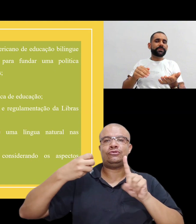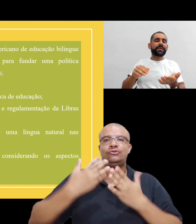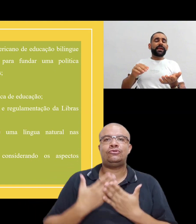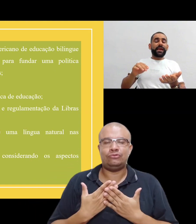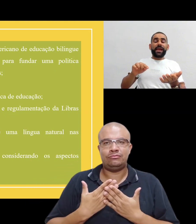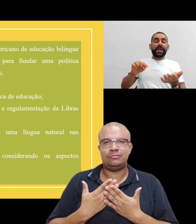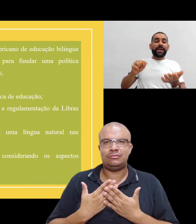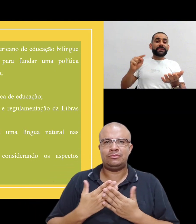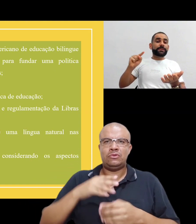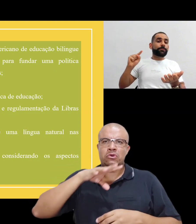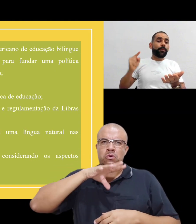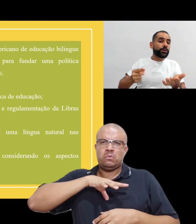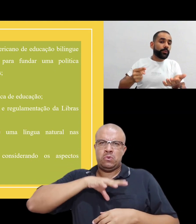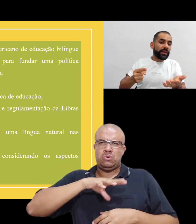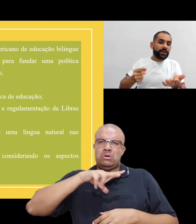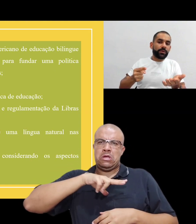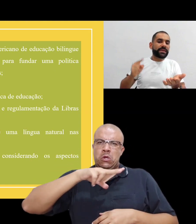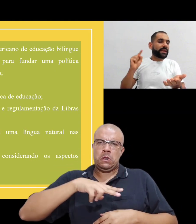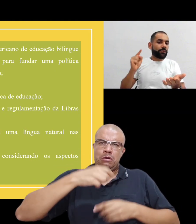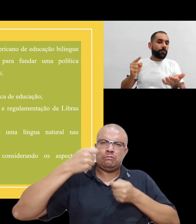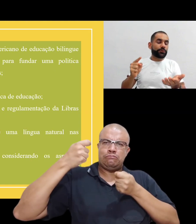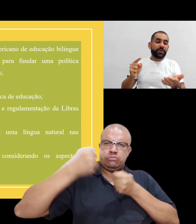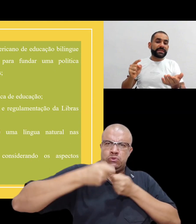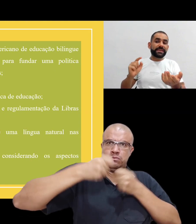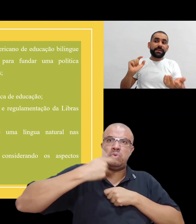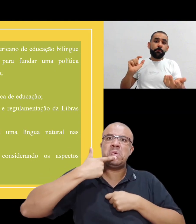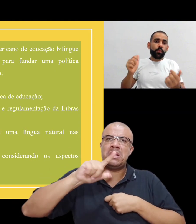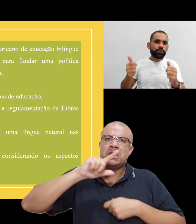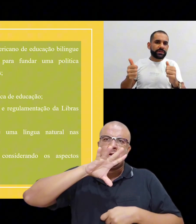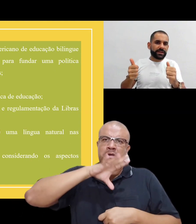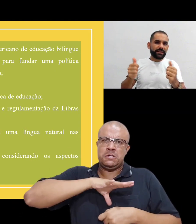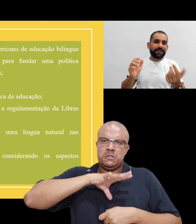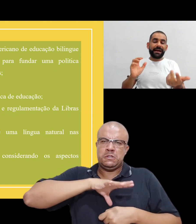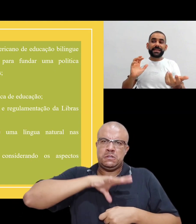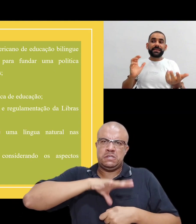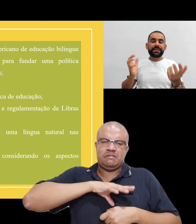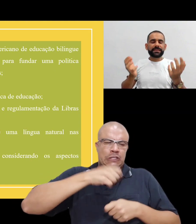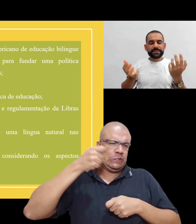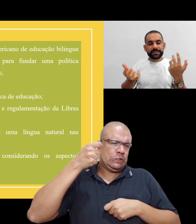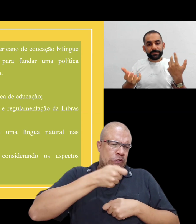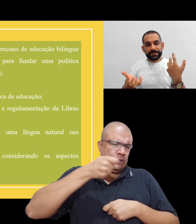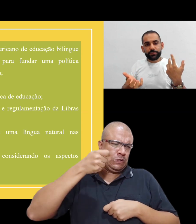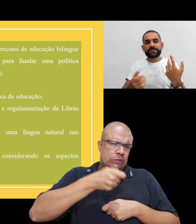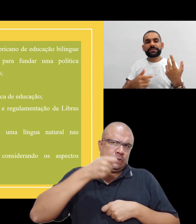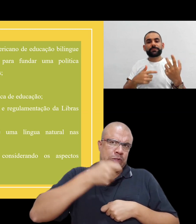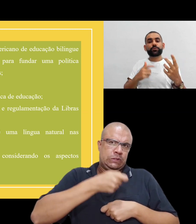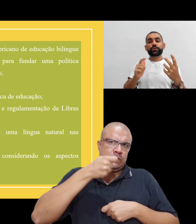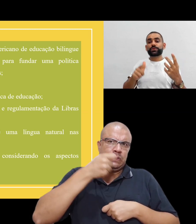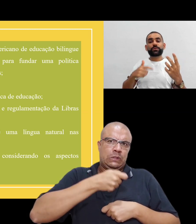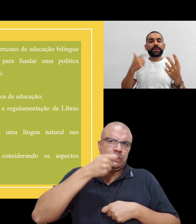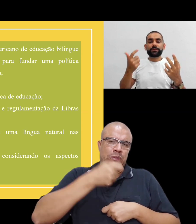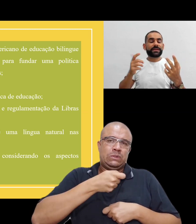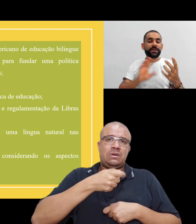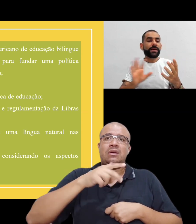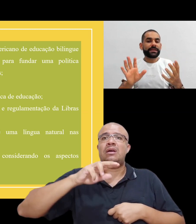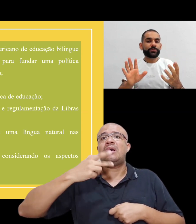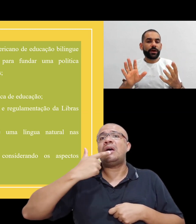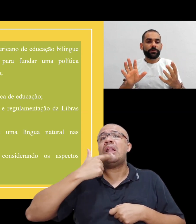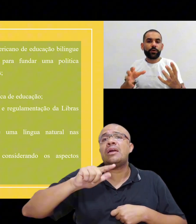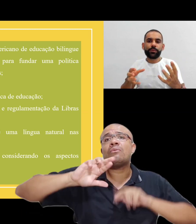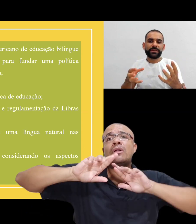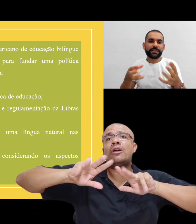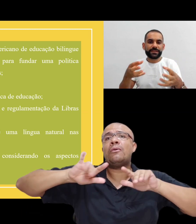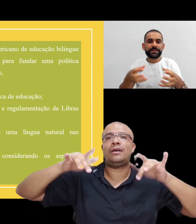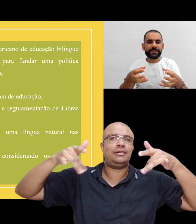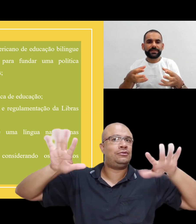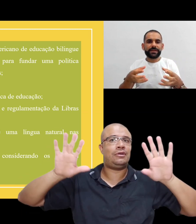Brasil. Eles impõem uma língua que é a língua portuguesa e catequiza essas pessoas em uma língua que não é natural